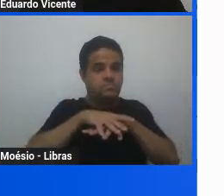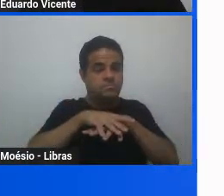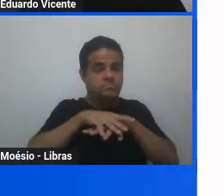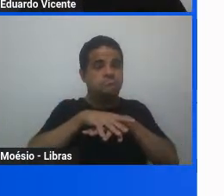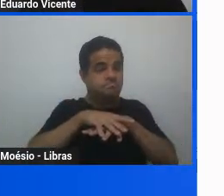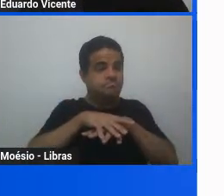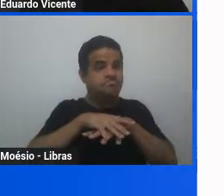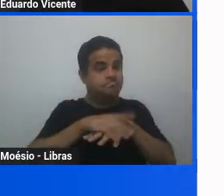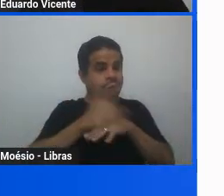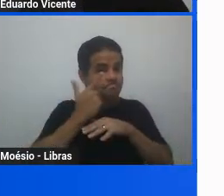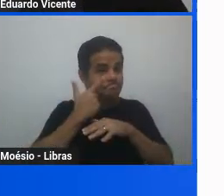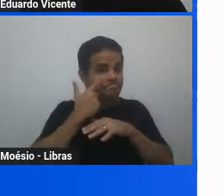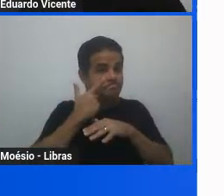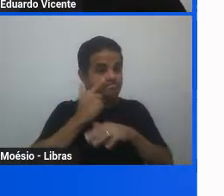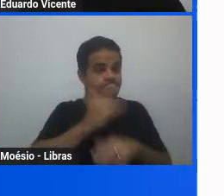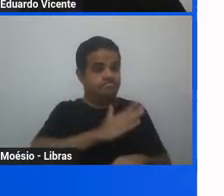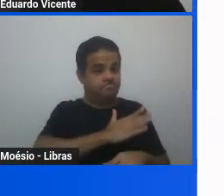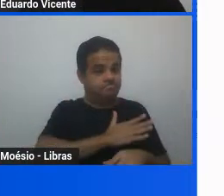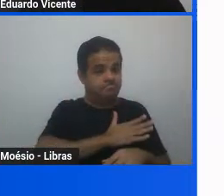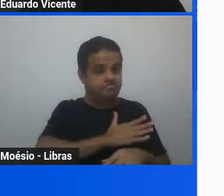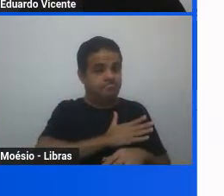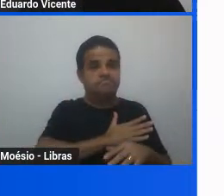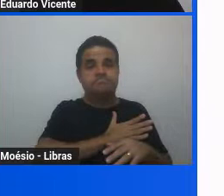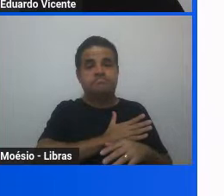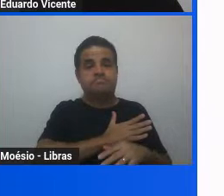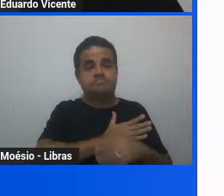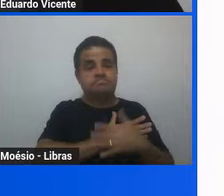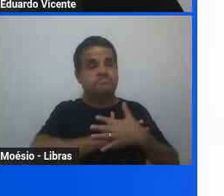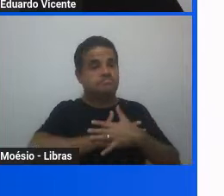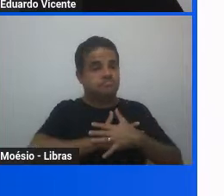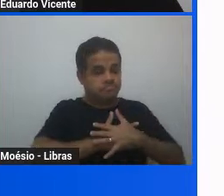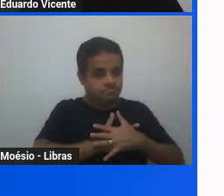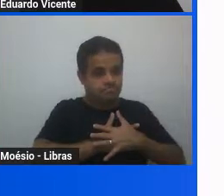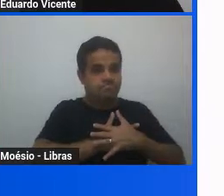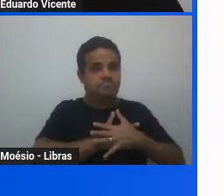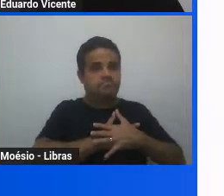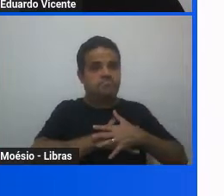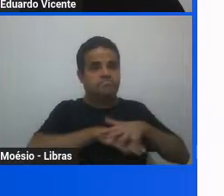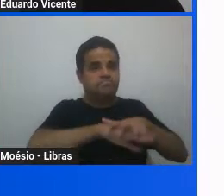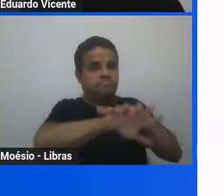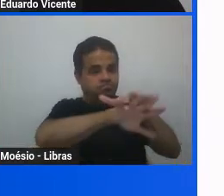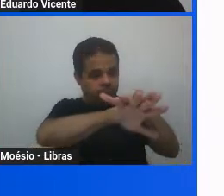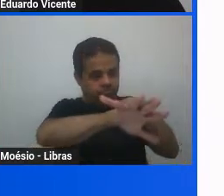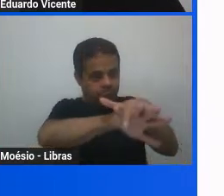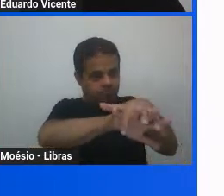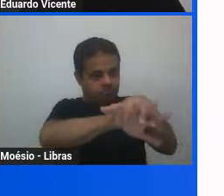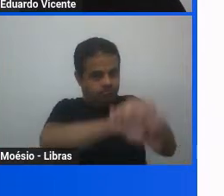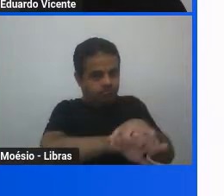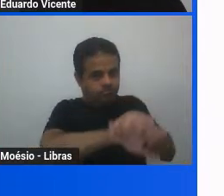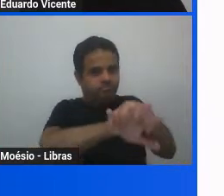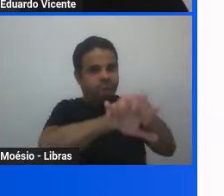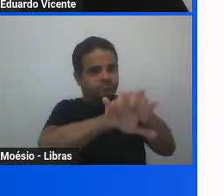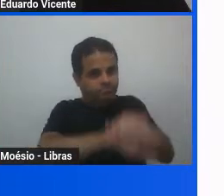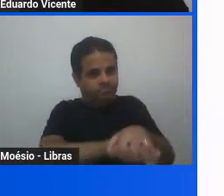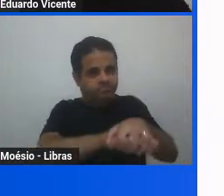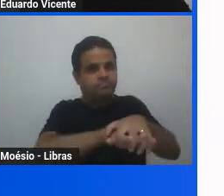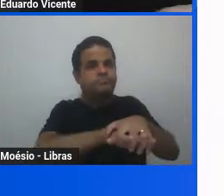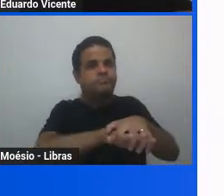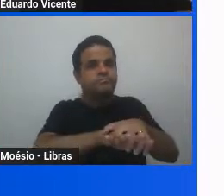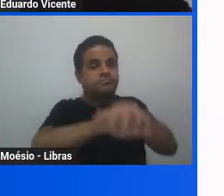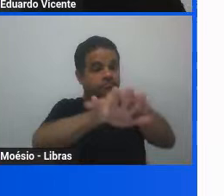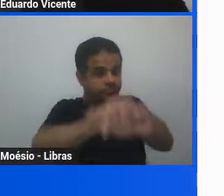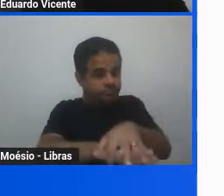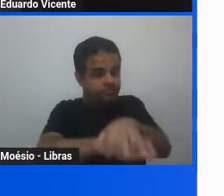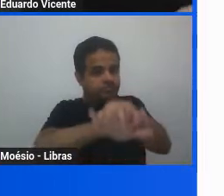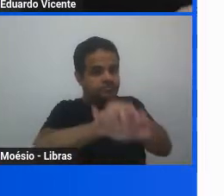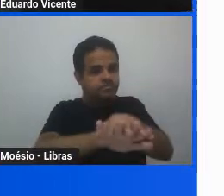Olha, região hipotenar, entrelaço uma mão com a outra, região